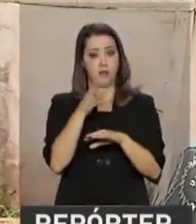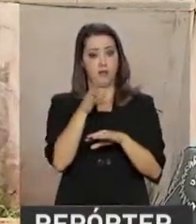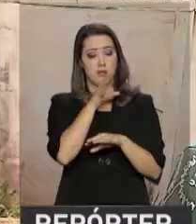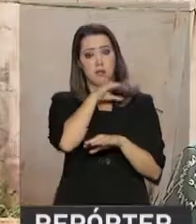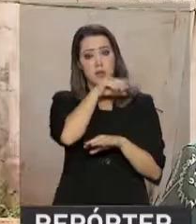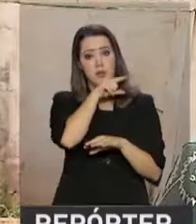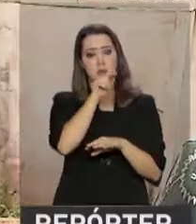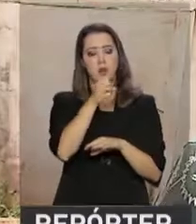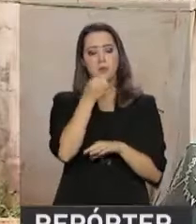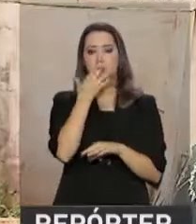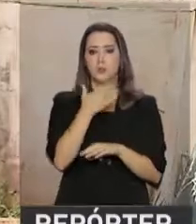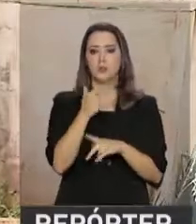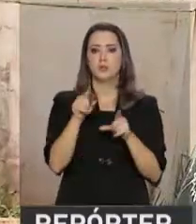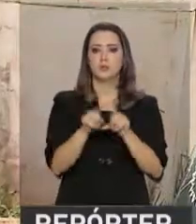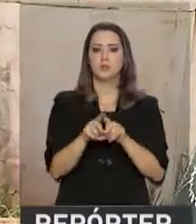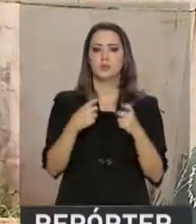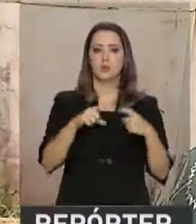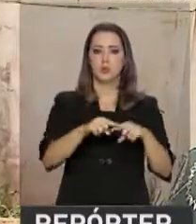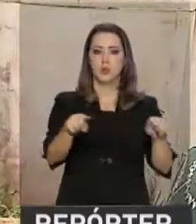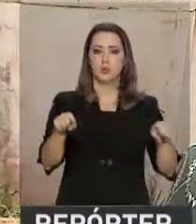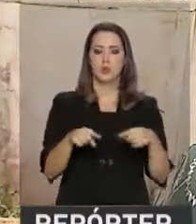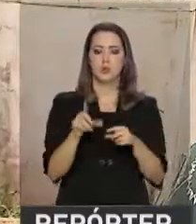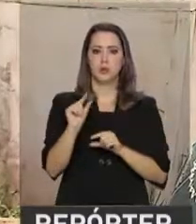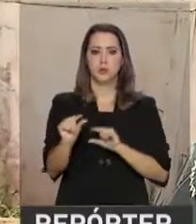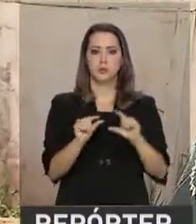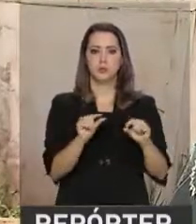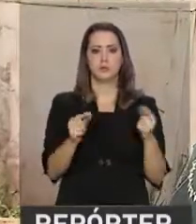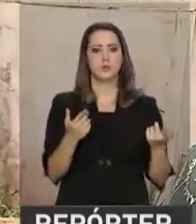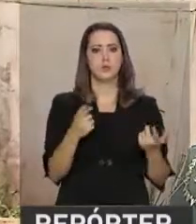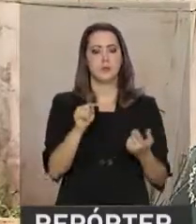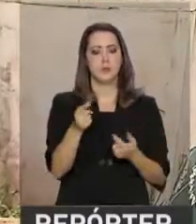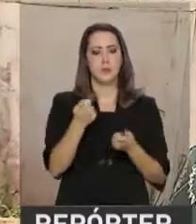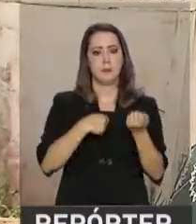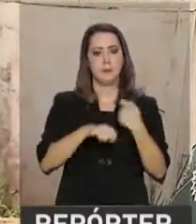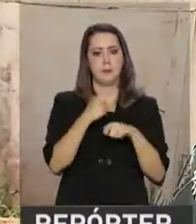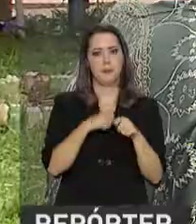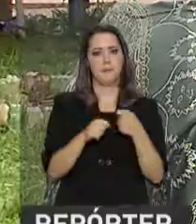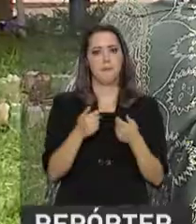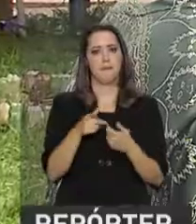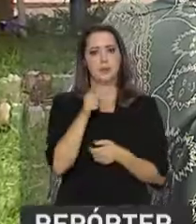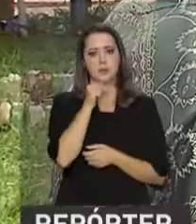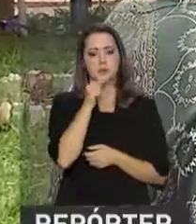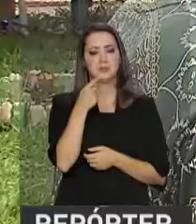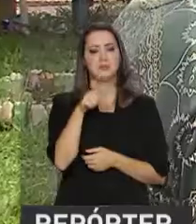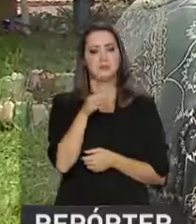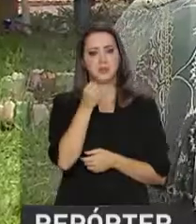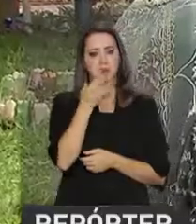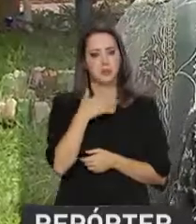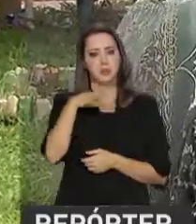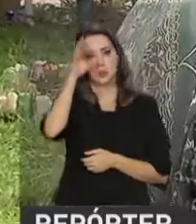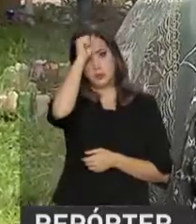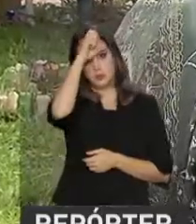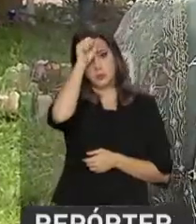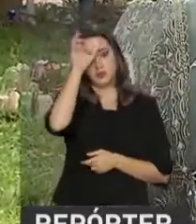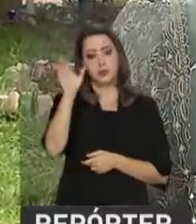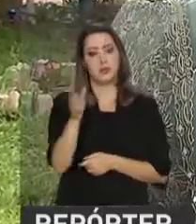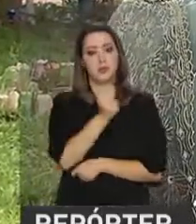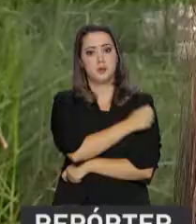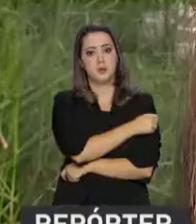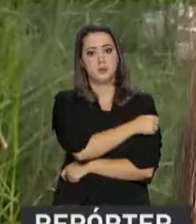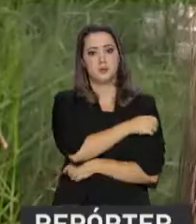que é o pescado em uma área pequena né com economia de água lição aprendida pelas